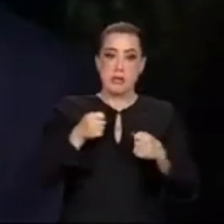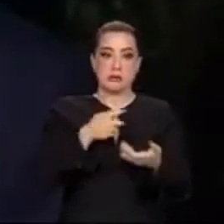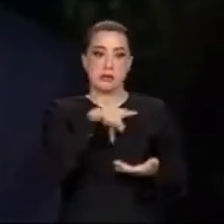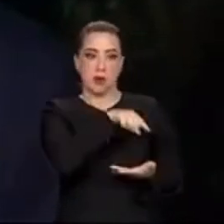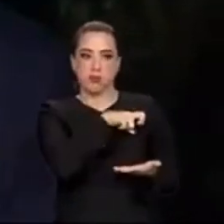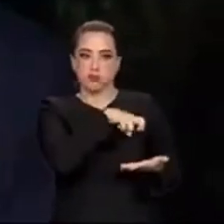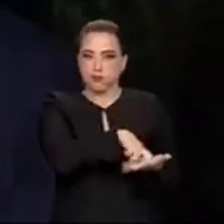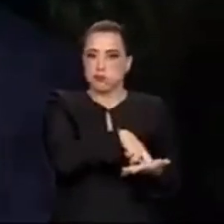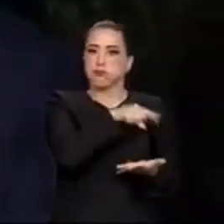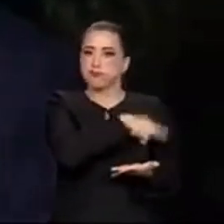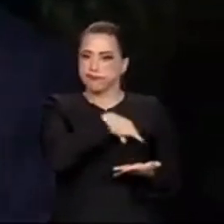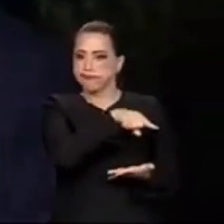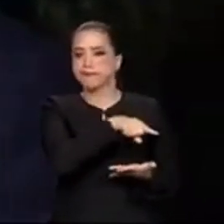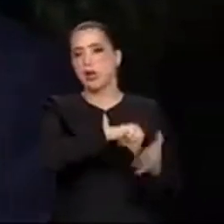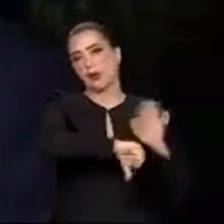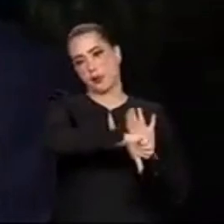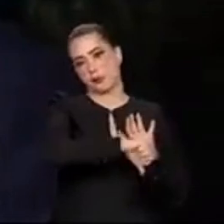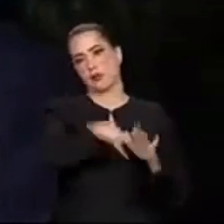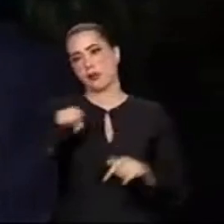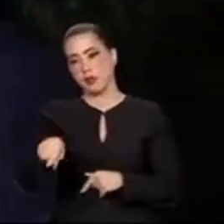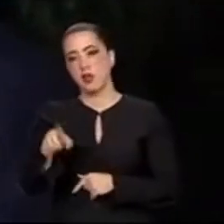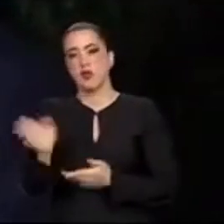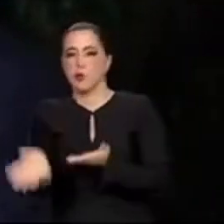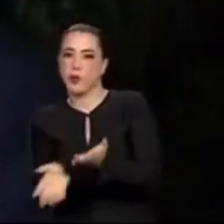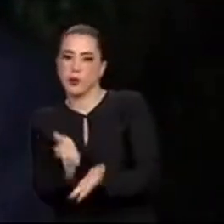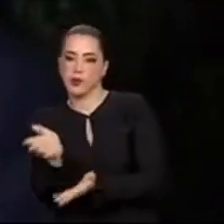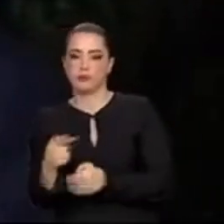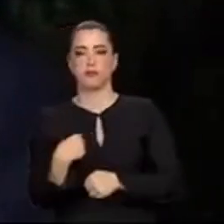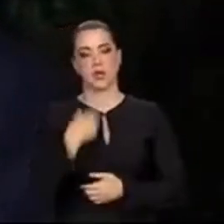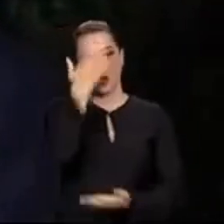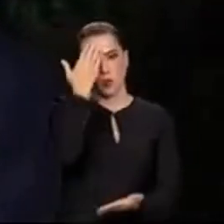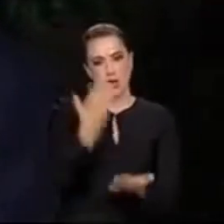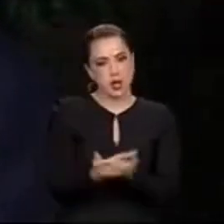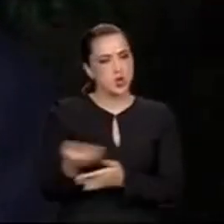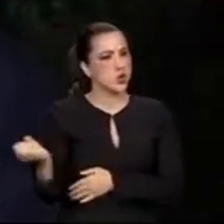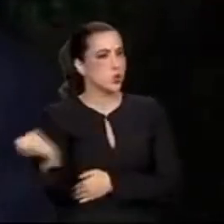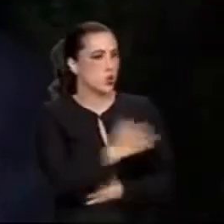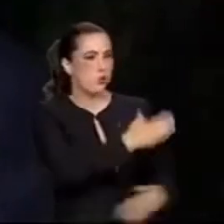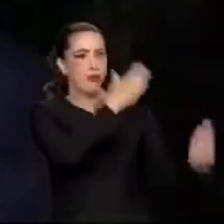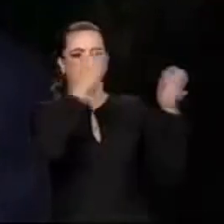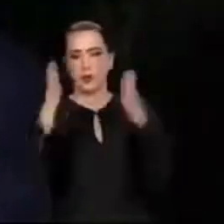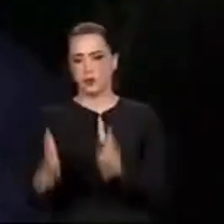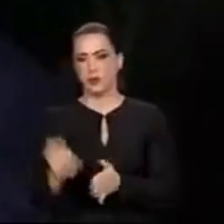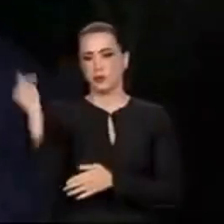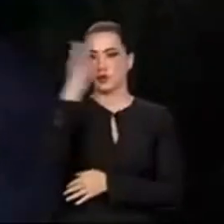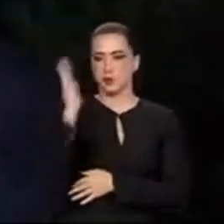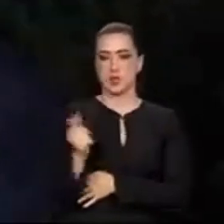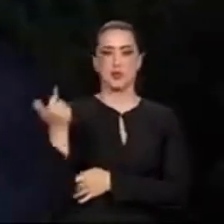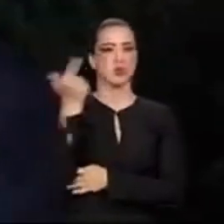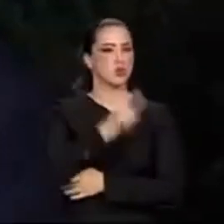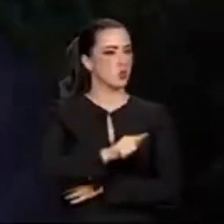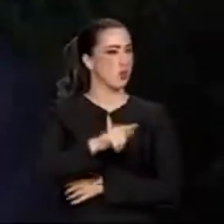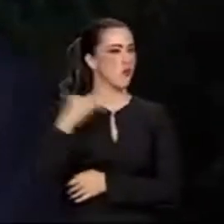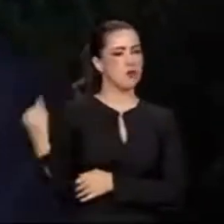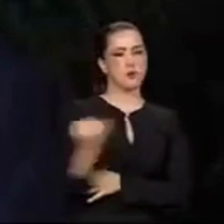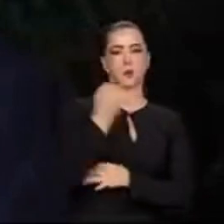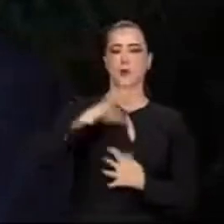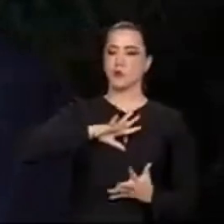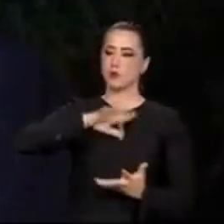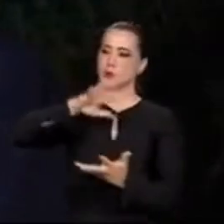estou convencido que nós estamos numa outra época o Brasil volta ao cenário